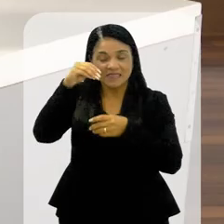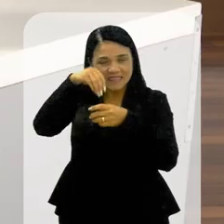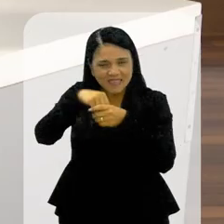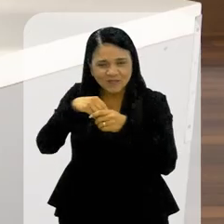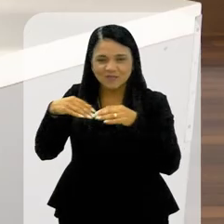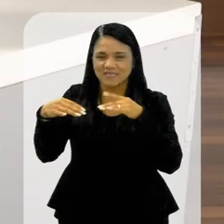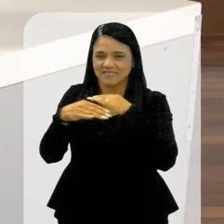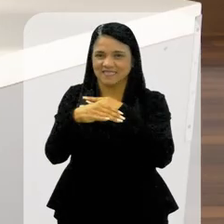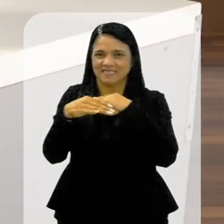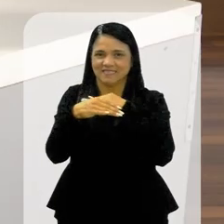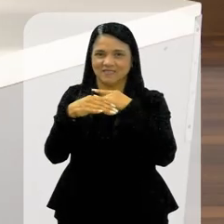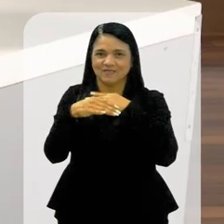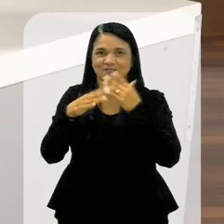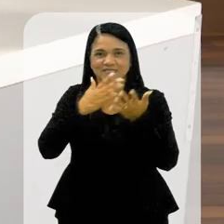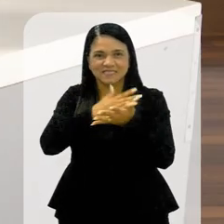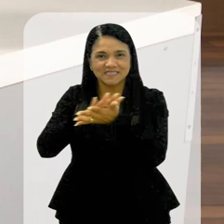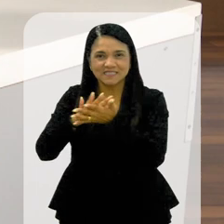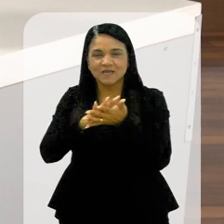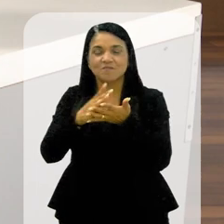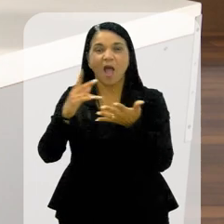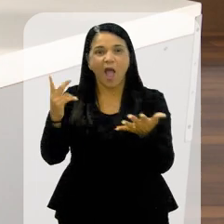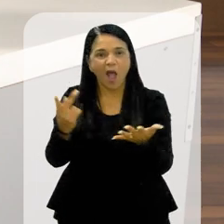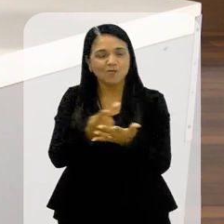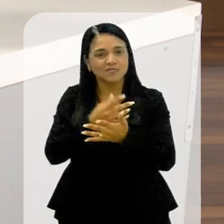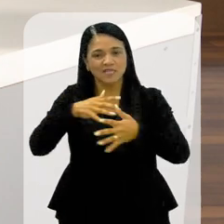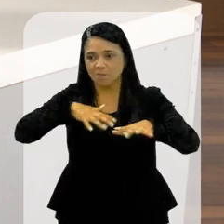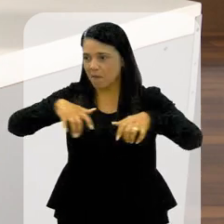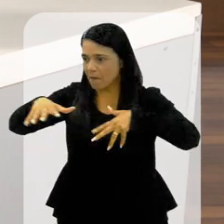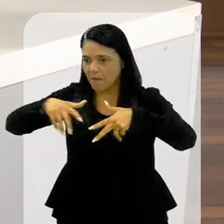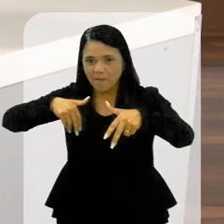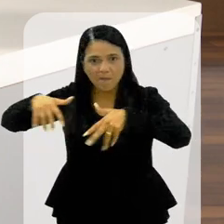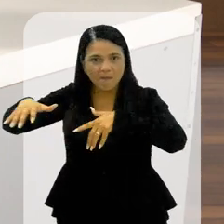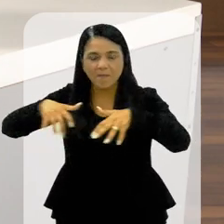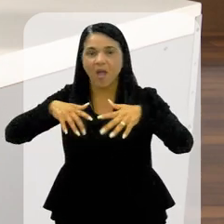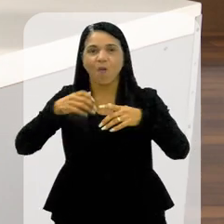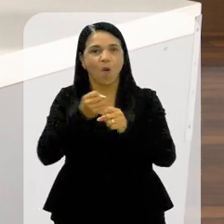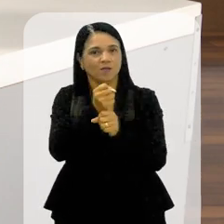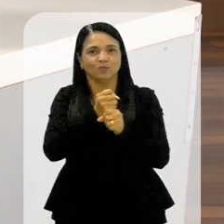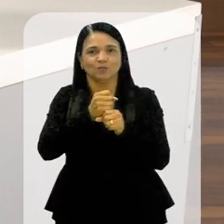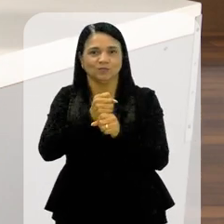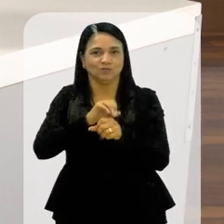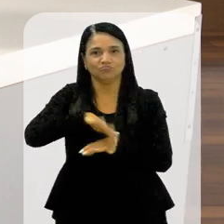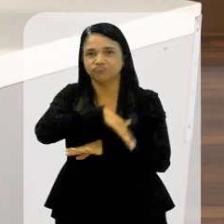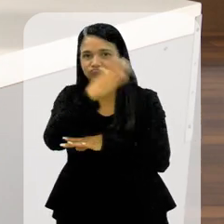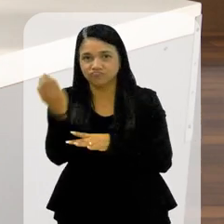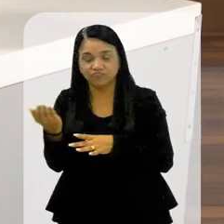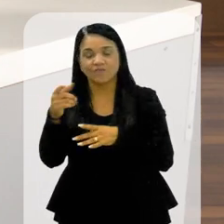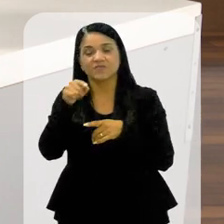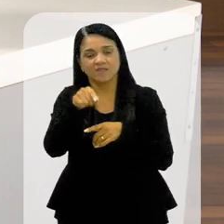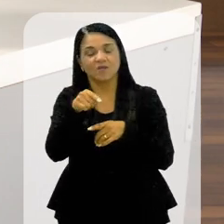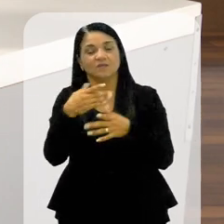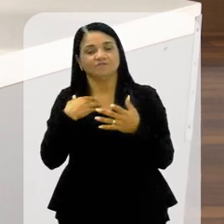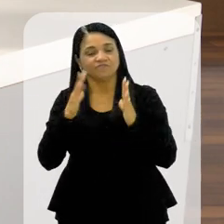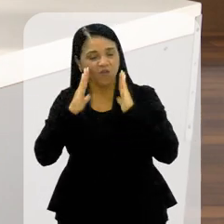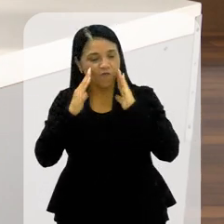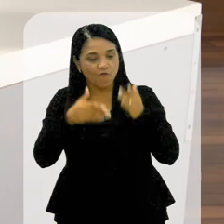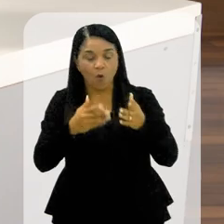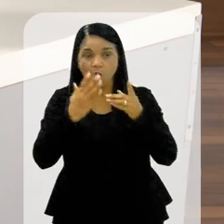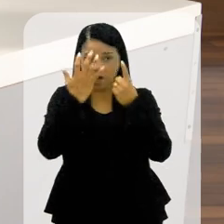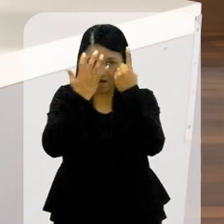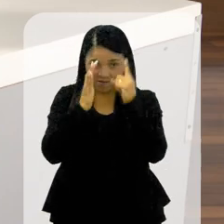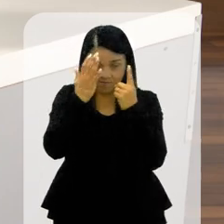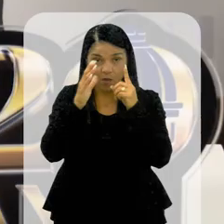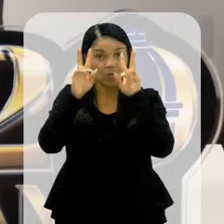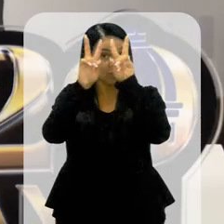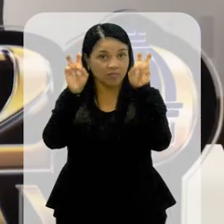estar dentro da cidade do samba para ver isso acontecer, porque é um sonho ver aquilo ali movimentado o ano todo, de verdade. Ô Leandro, fala um pouco assim, a gente está focando